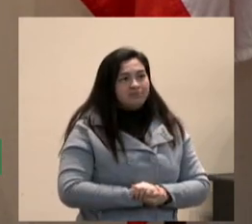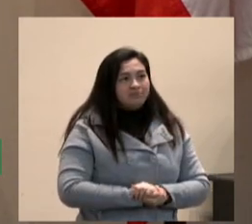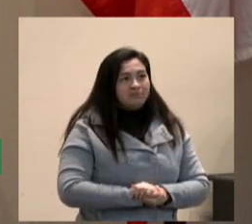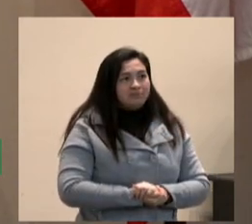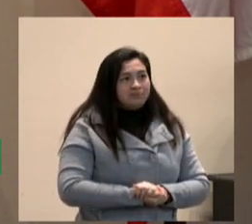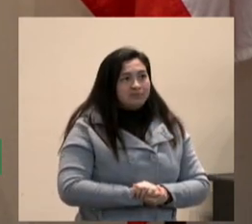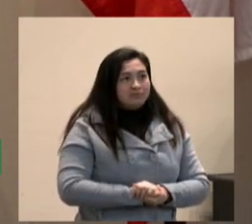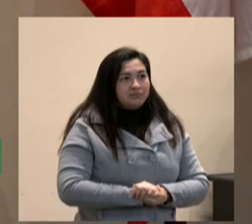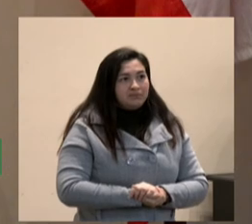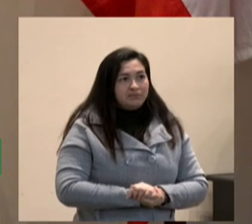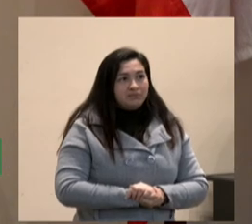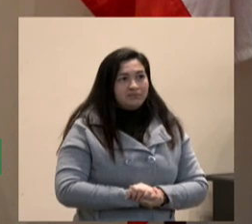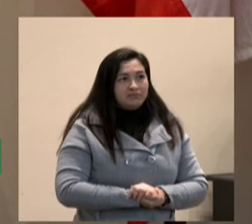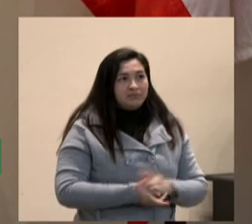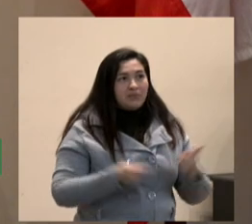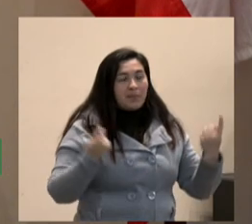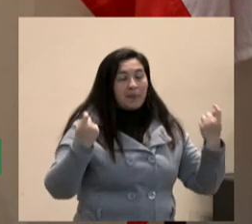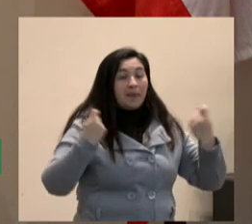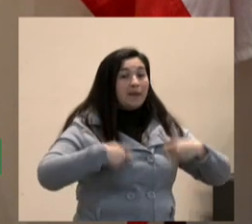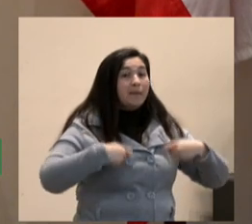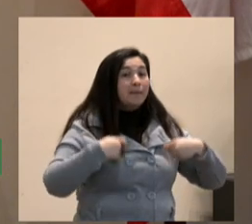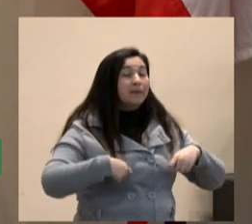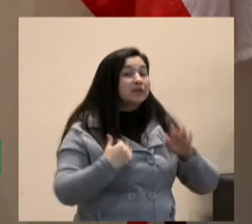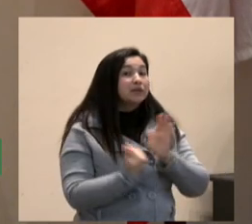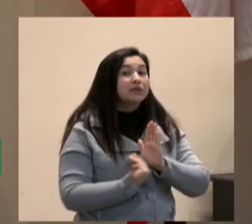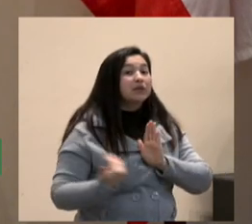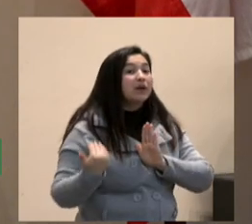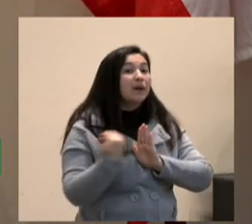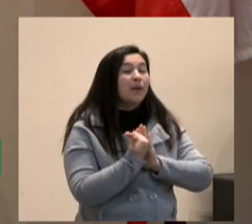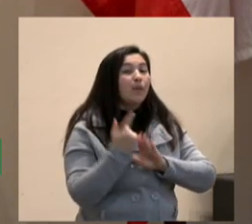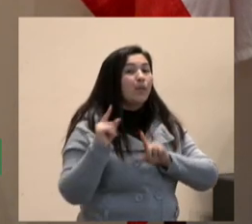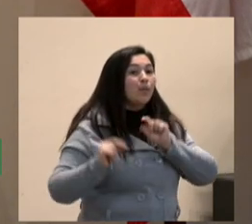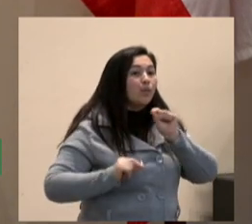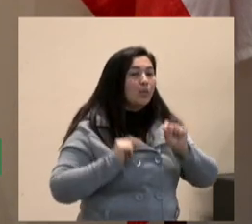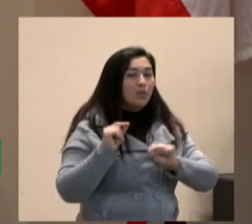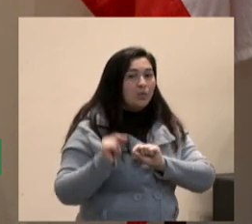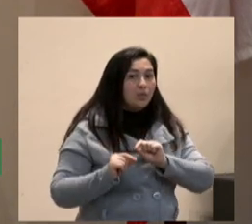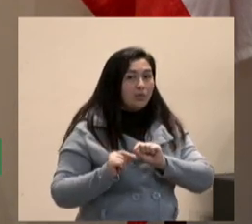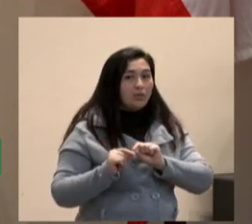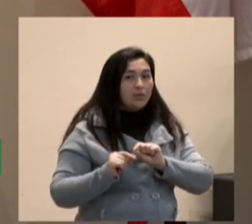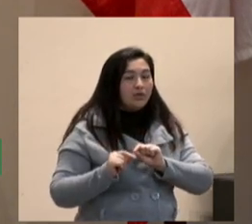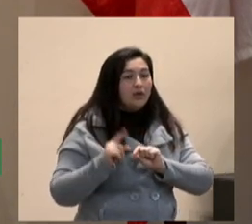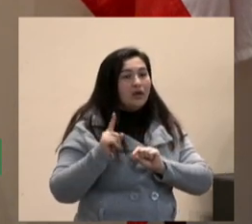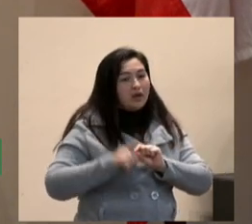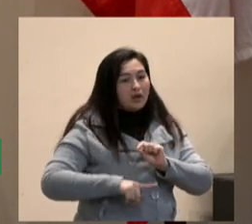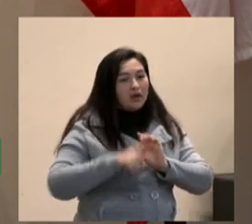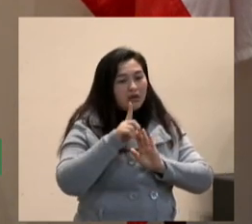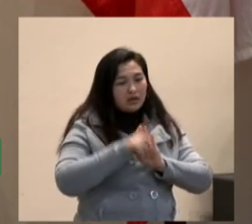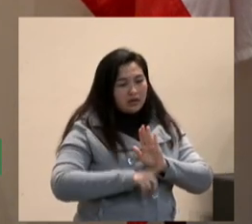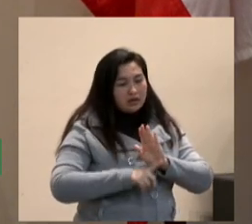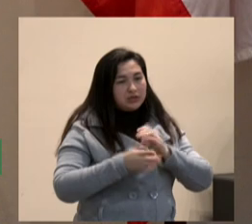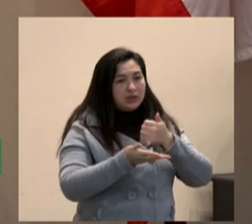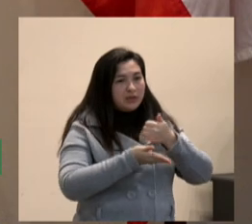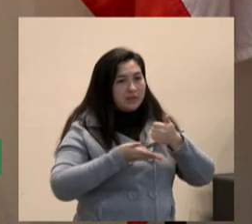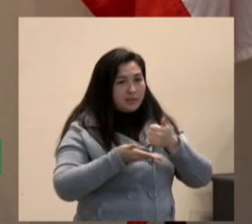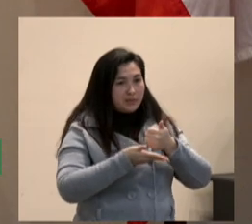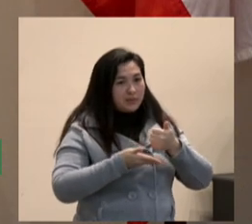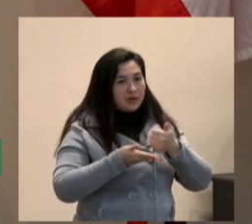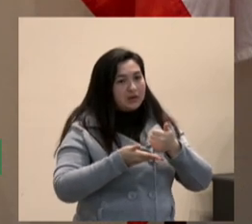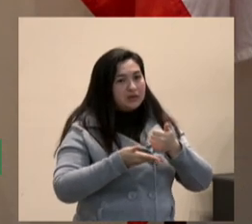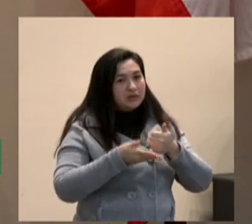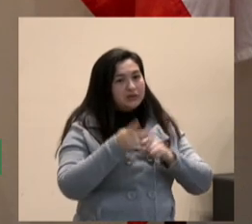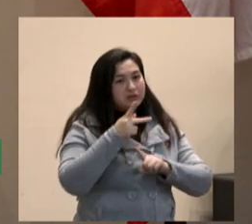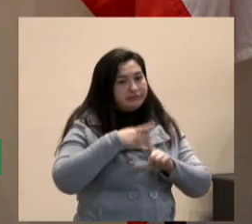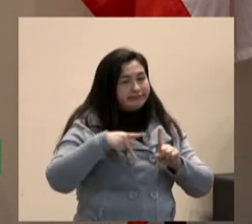É preciso que a oferta de EJA seja feita como preconiza a Lei de Diretrizes e Bases da